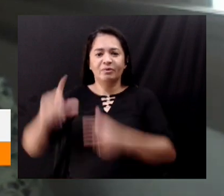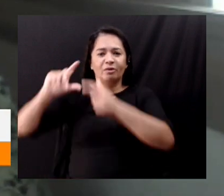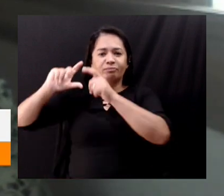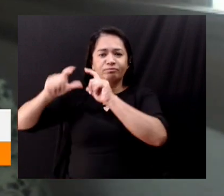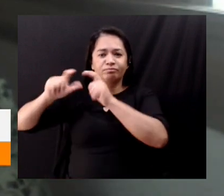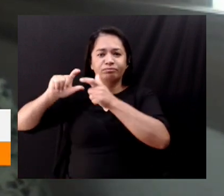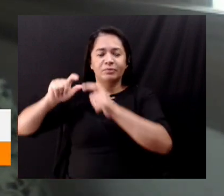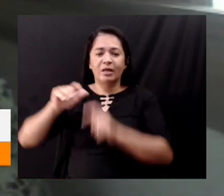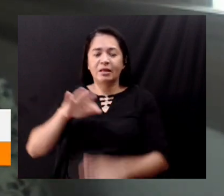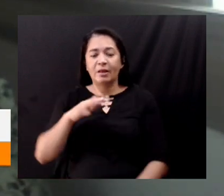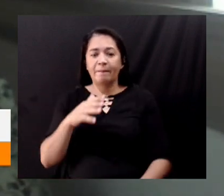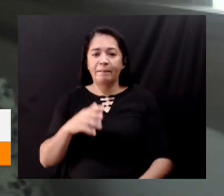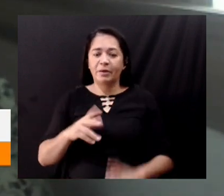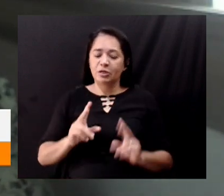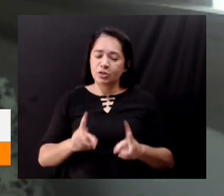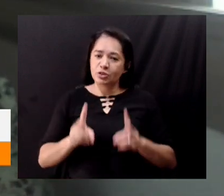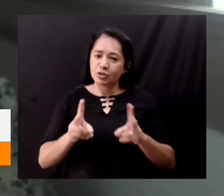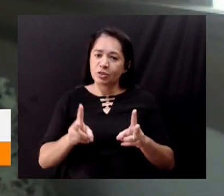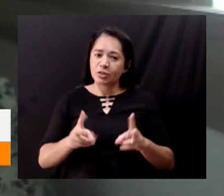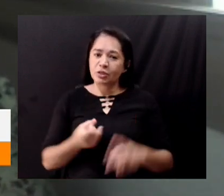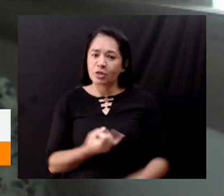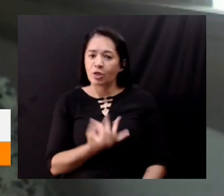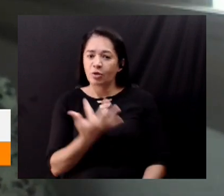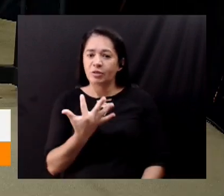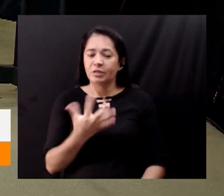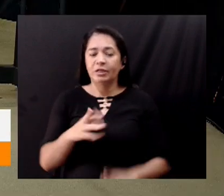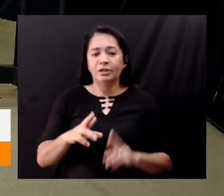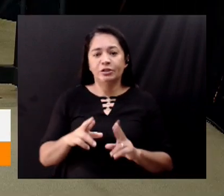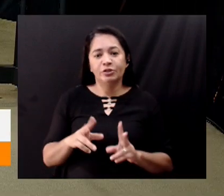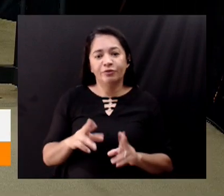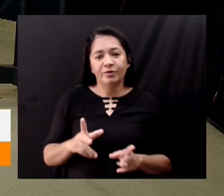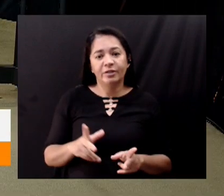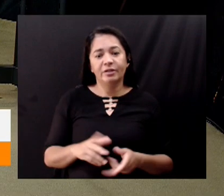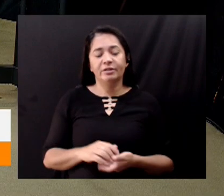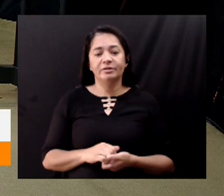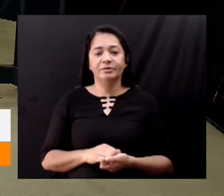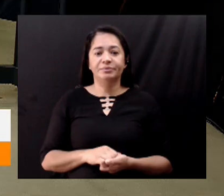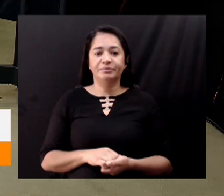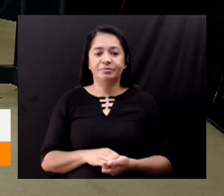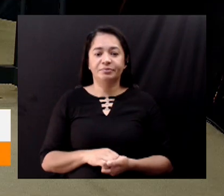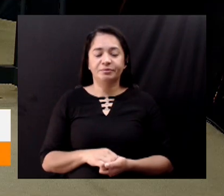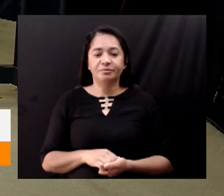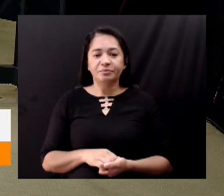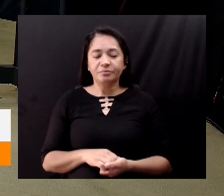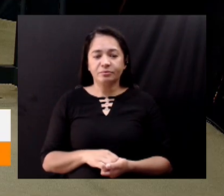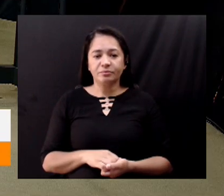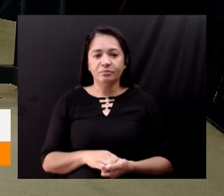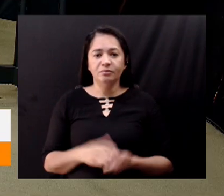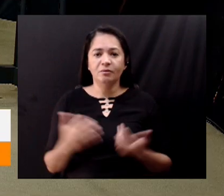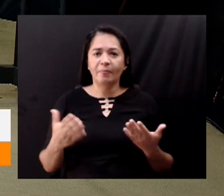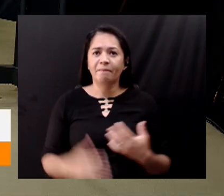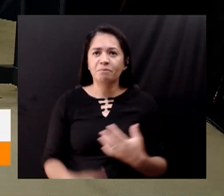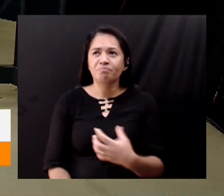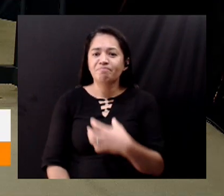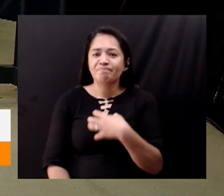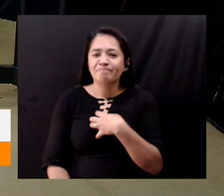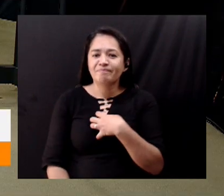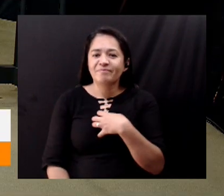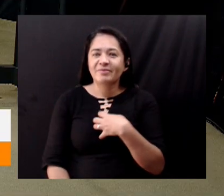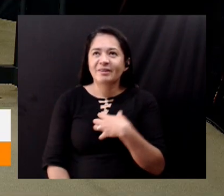ele já é um pouquinho diferente. Muito bem. Agora, e essa sensação de prazer e